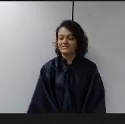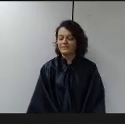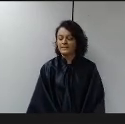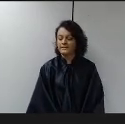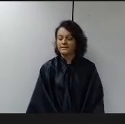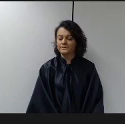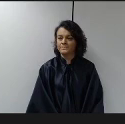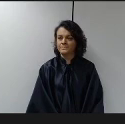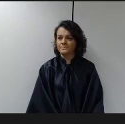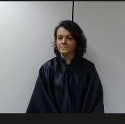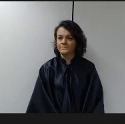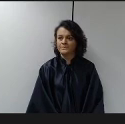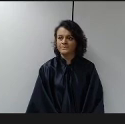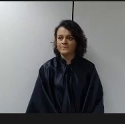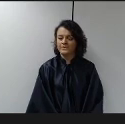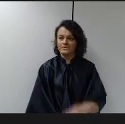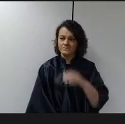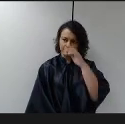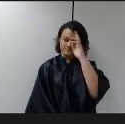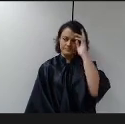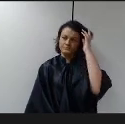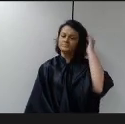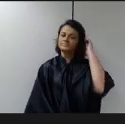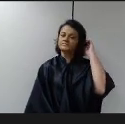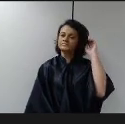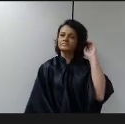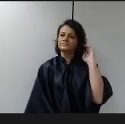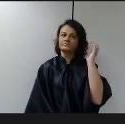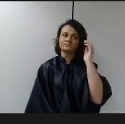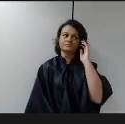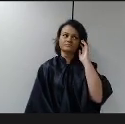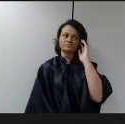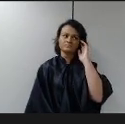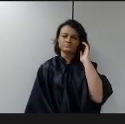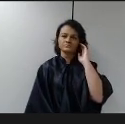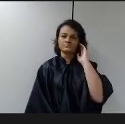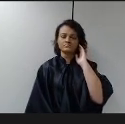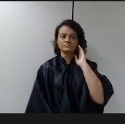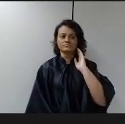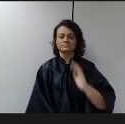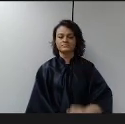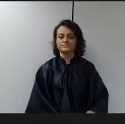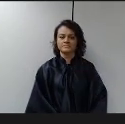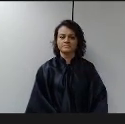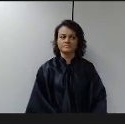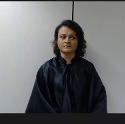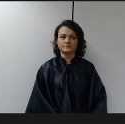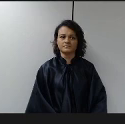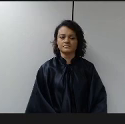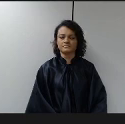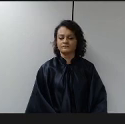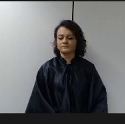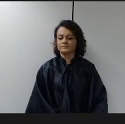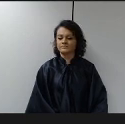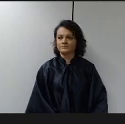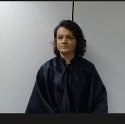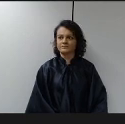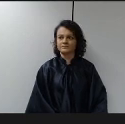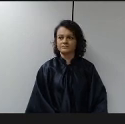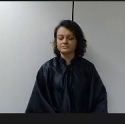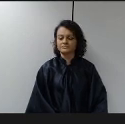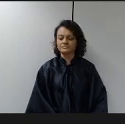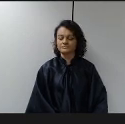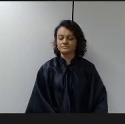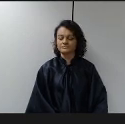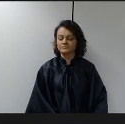entre 1977 e 1979. Eu quero fazer esse